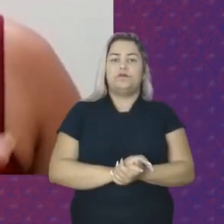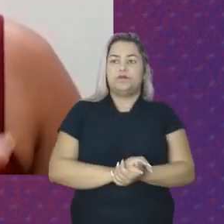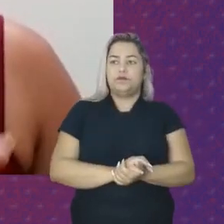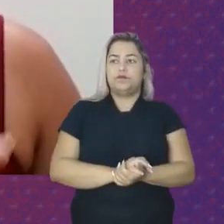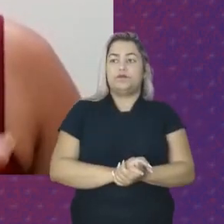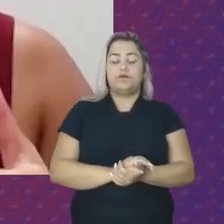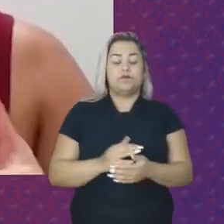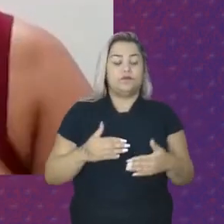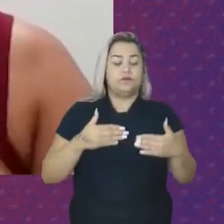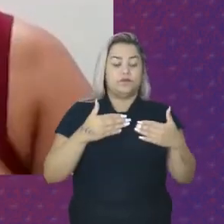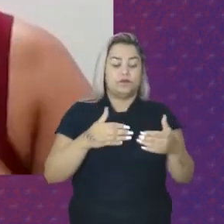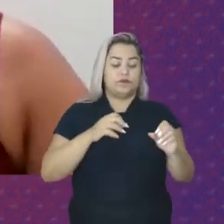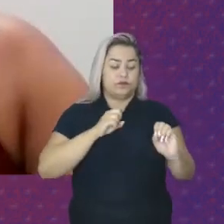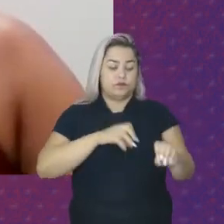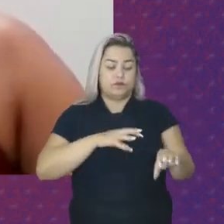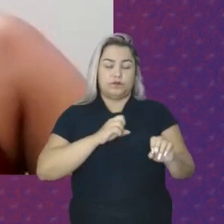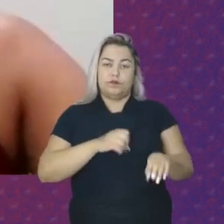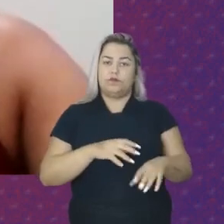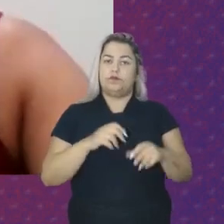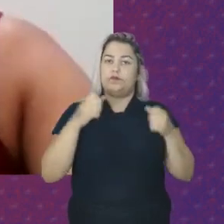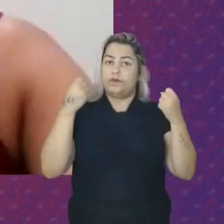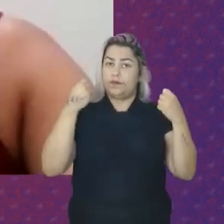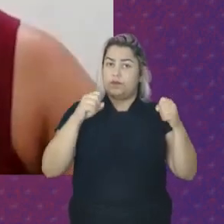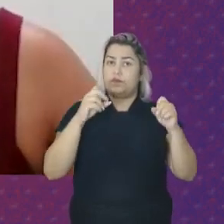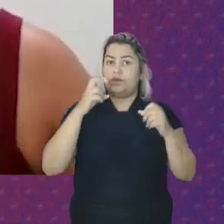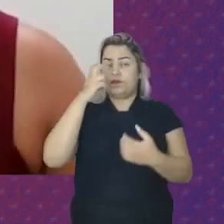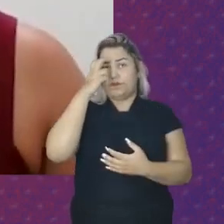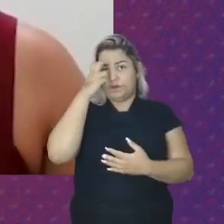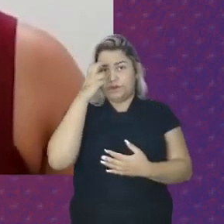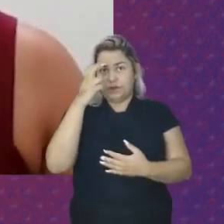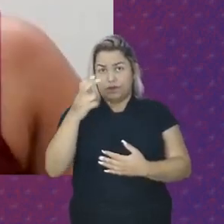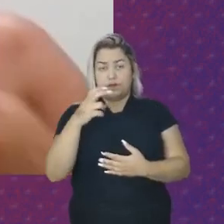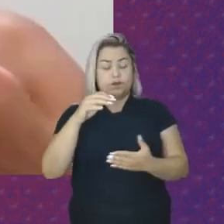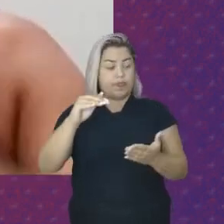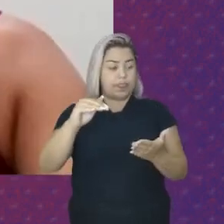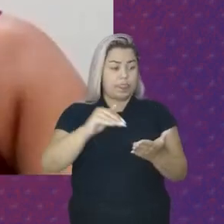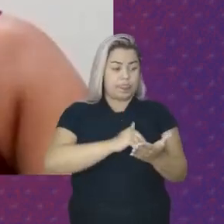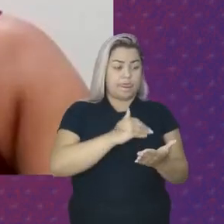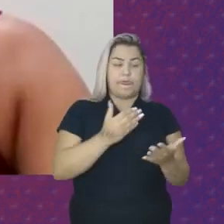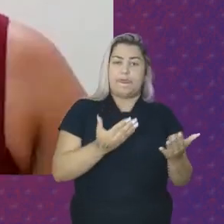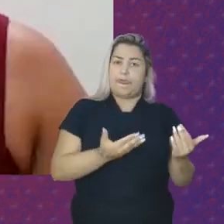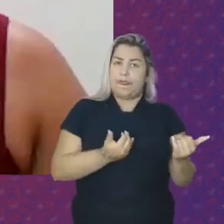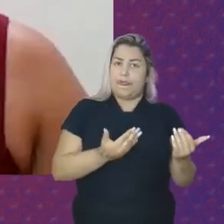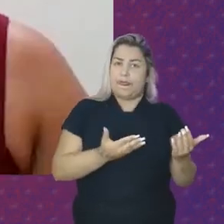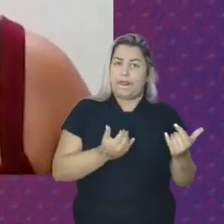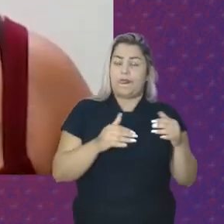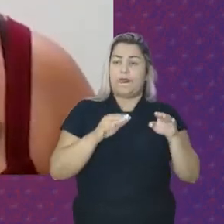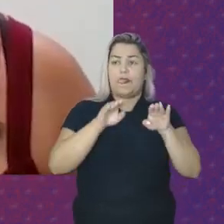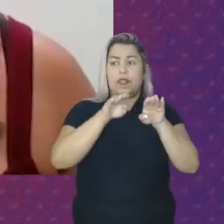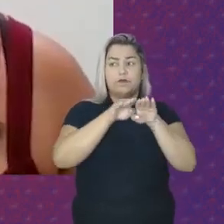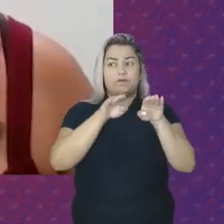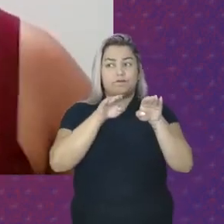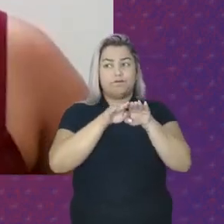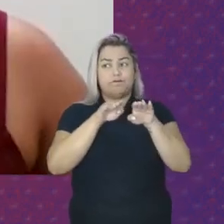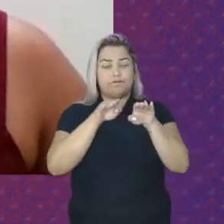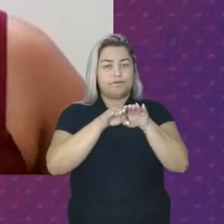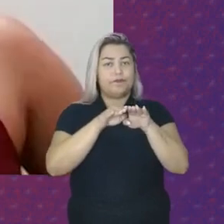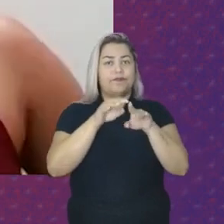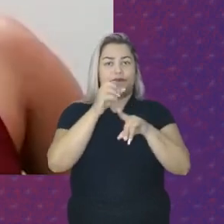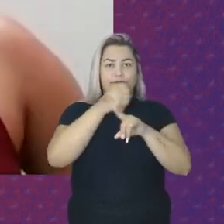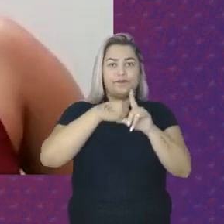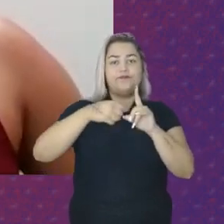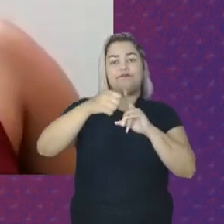com o Ministério da Educação, o Ministério dos Esportes, da Cultura, as Secretarias de Juventude, de Igualdade Racial,